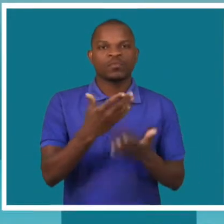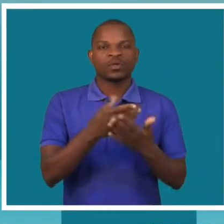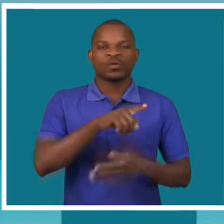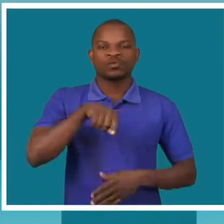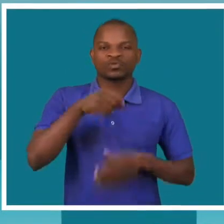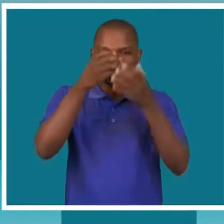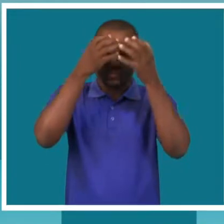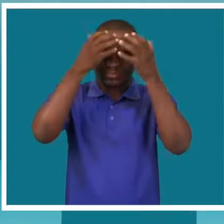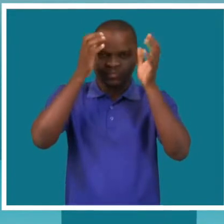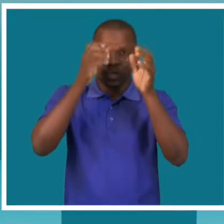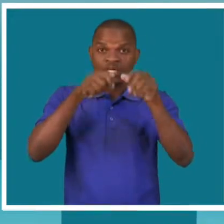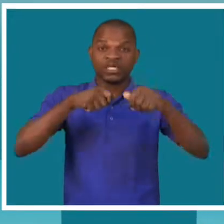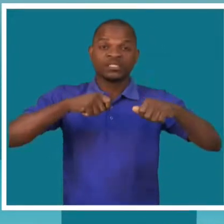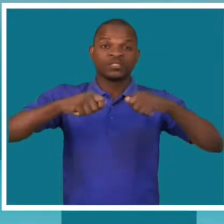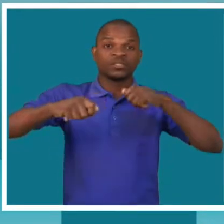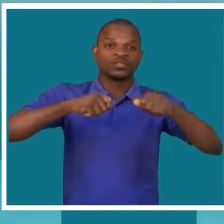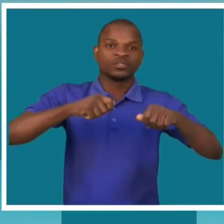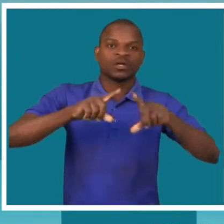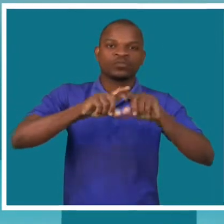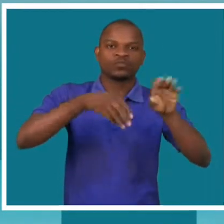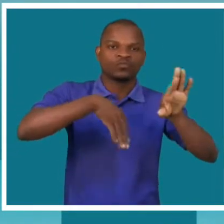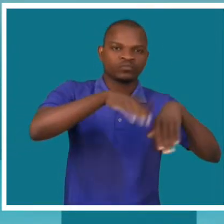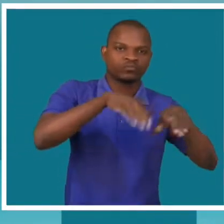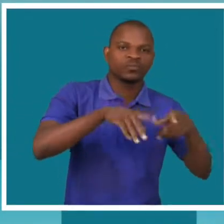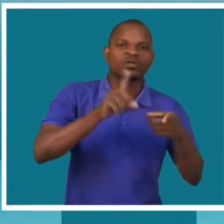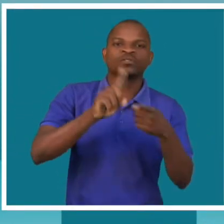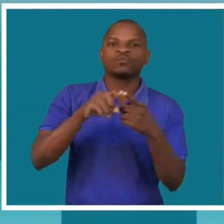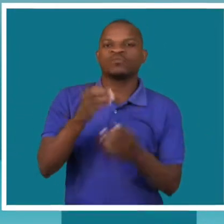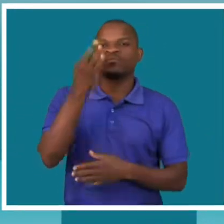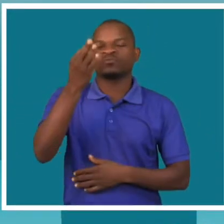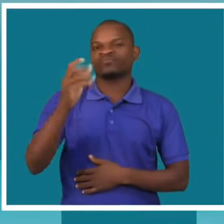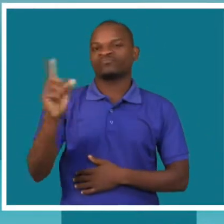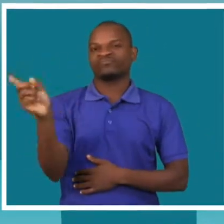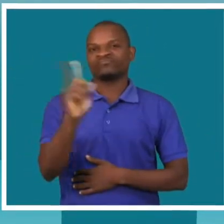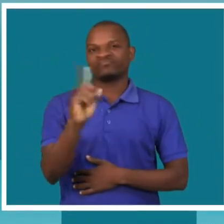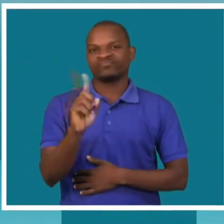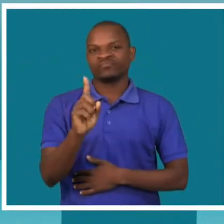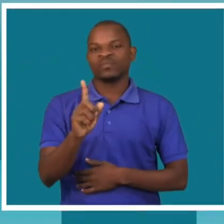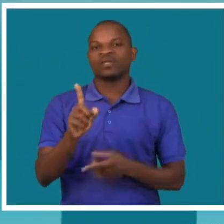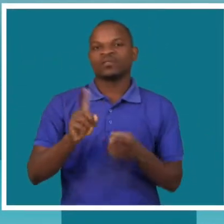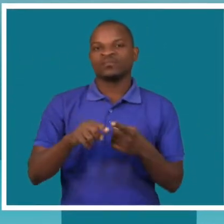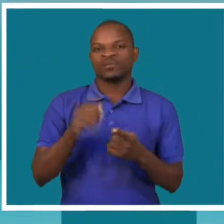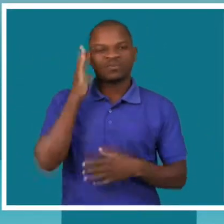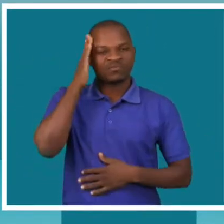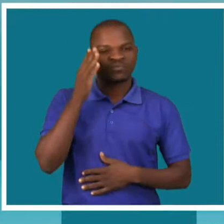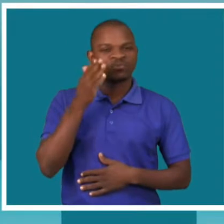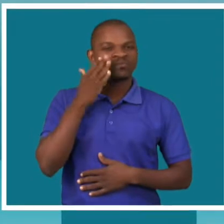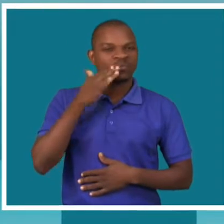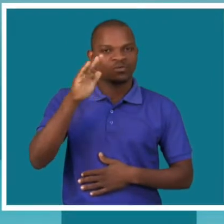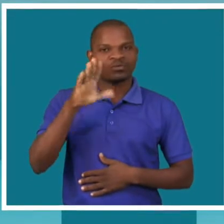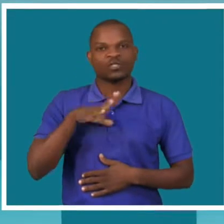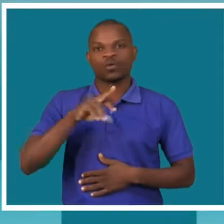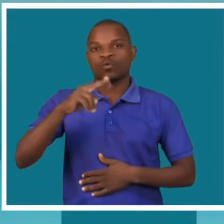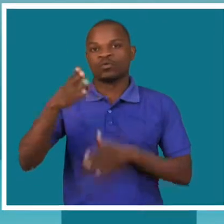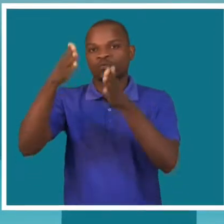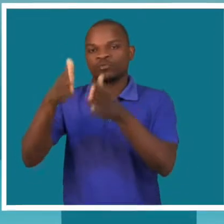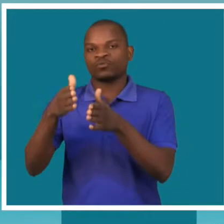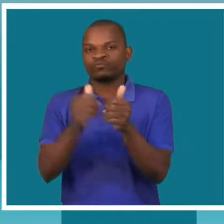capacidade de gerirmos futebol e o nosso futuro. Mas sim, acho sempre bom ter alguém